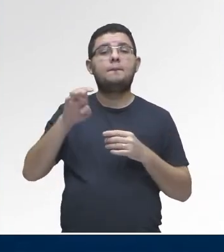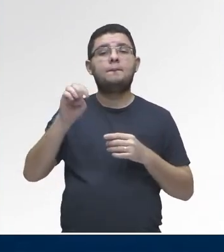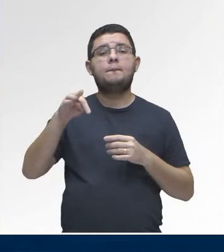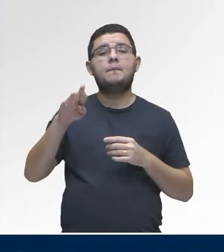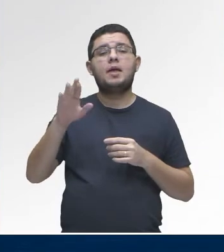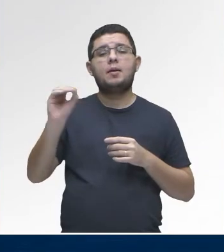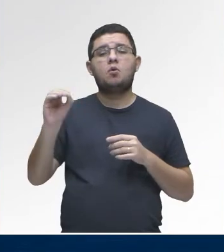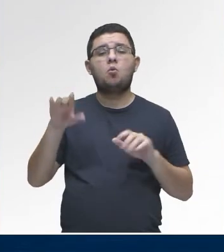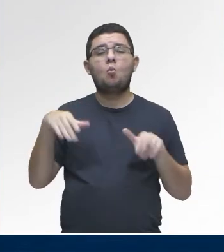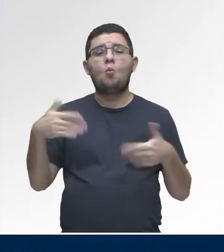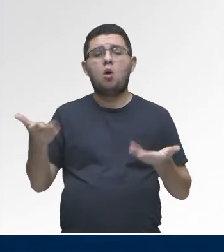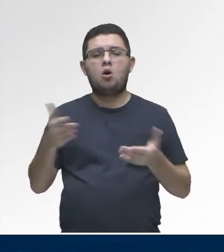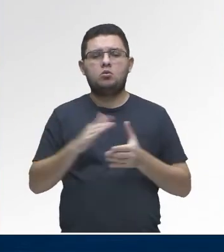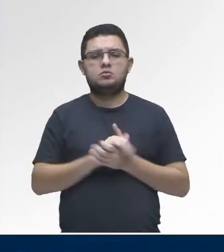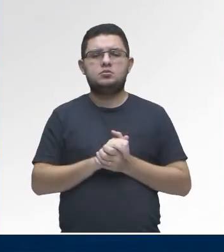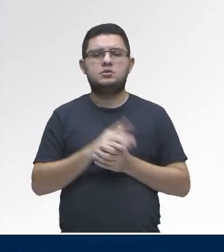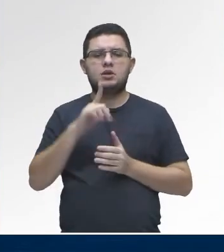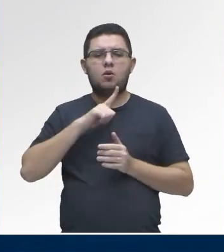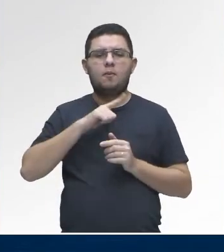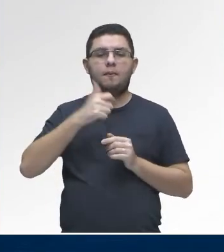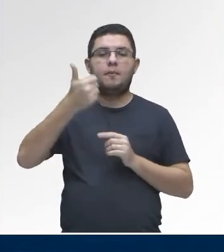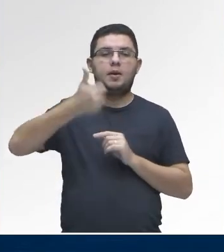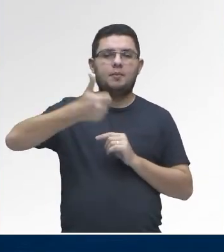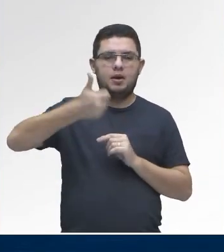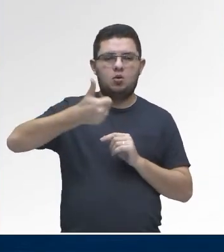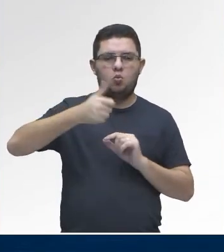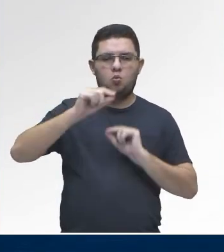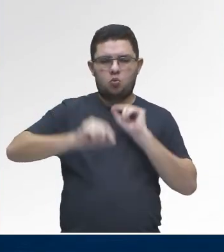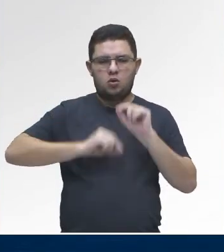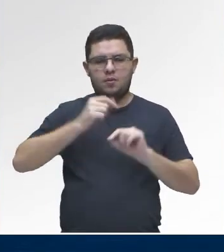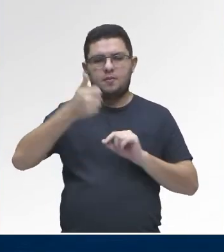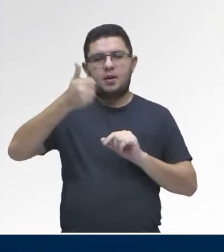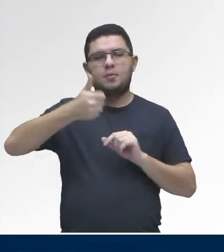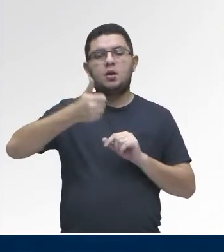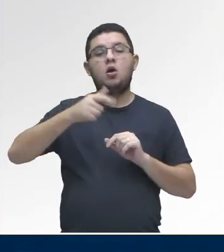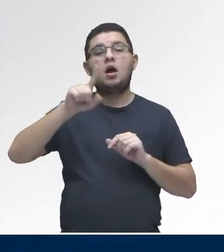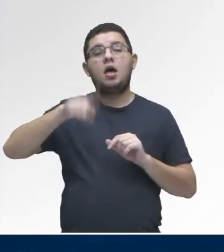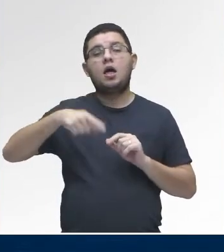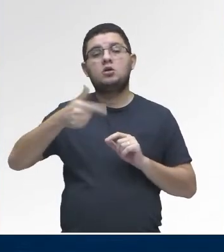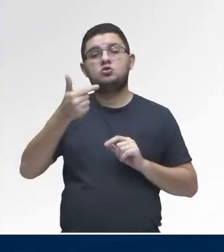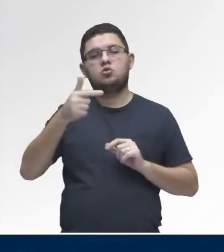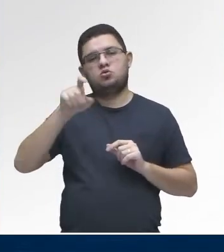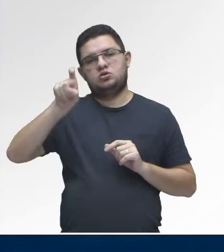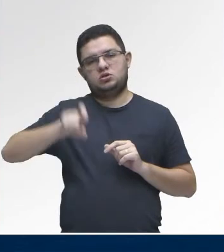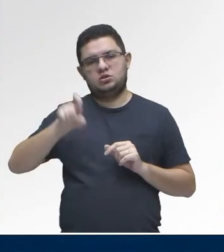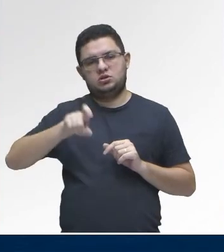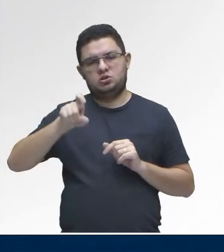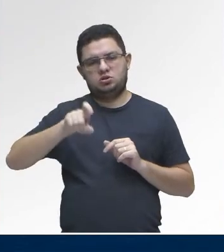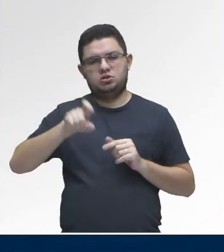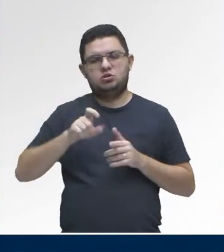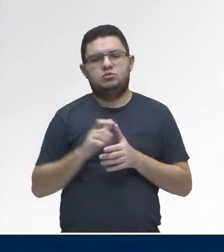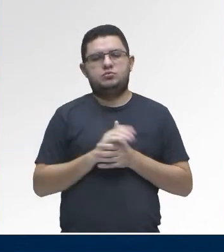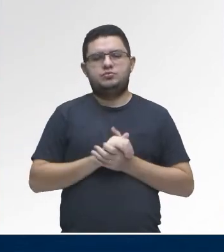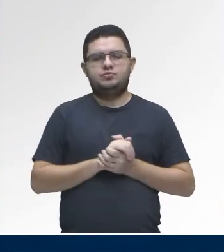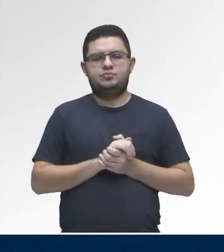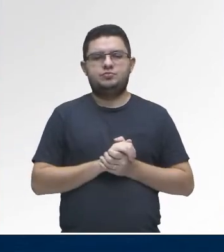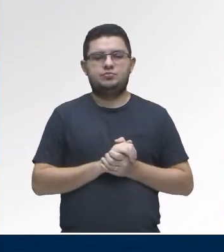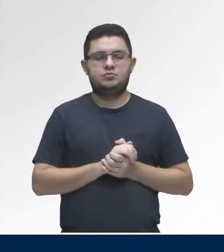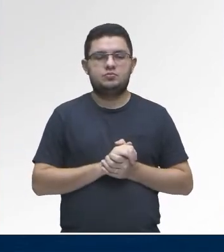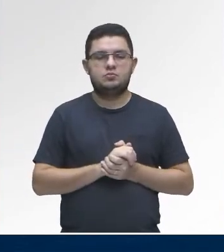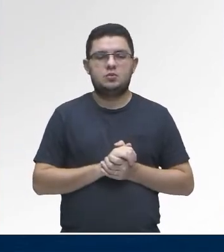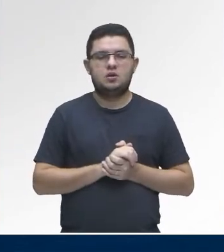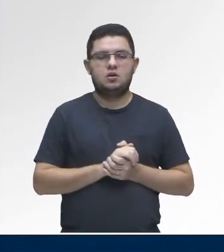A gente tem o primeiro membro, olha só, o primeiro membro é tudo que fica aqui antes do igual, então o primeiro membro é